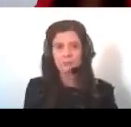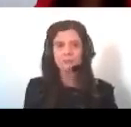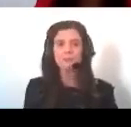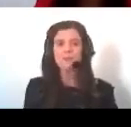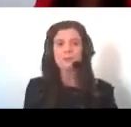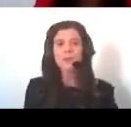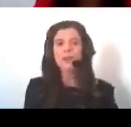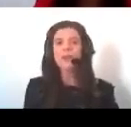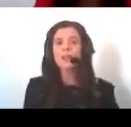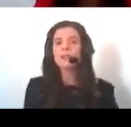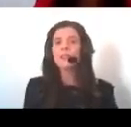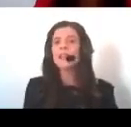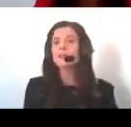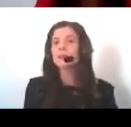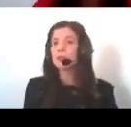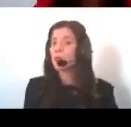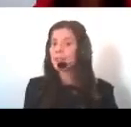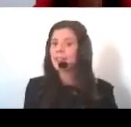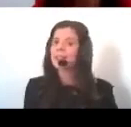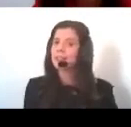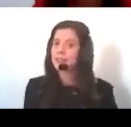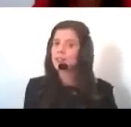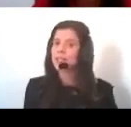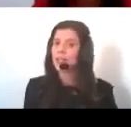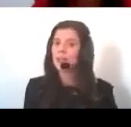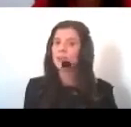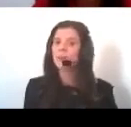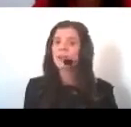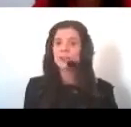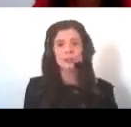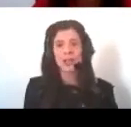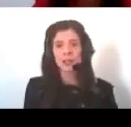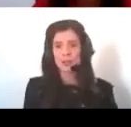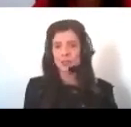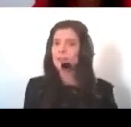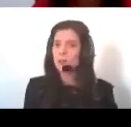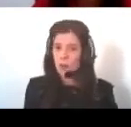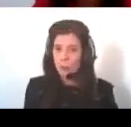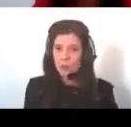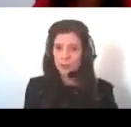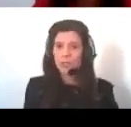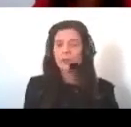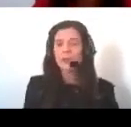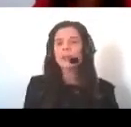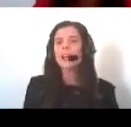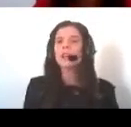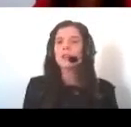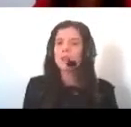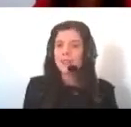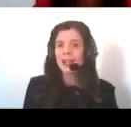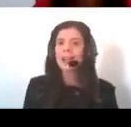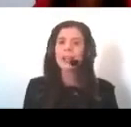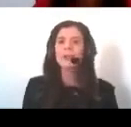prevê. E vocês precisam conhecer a descrição de cargo, do cargo que vocês estão ocupando. Não é porque, eu